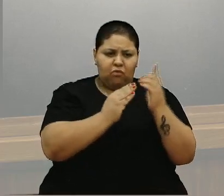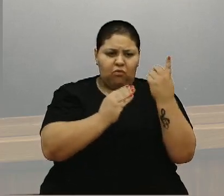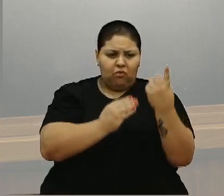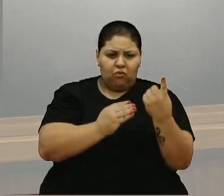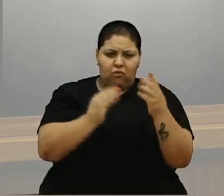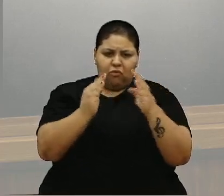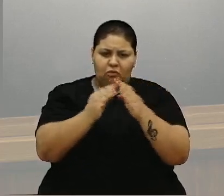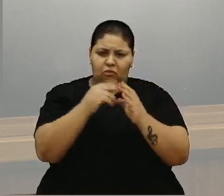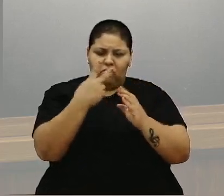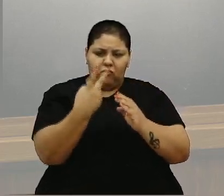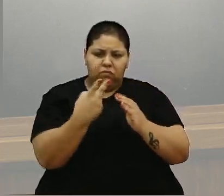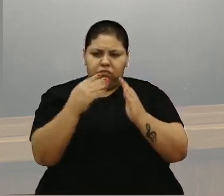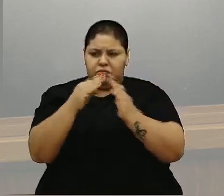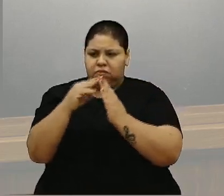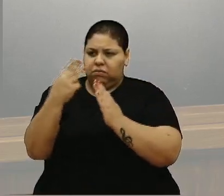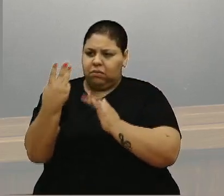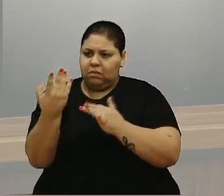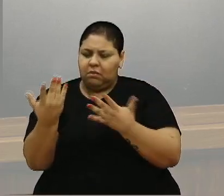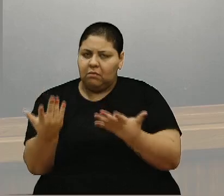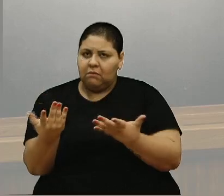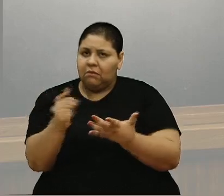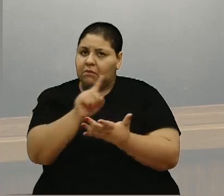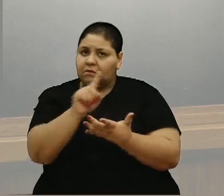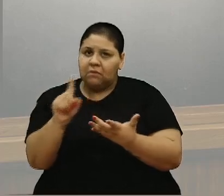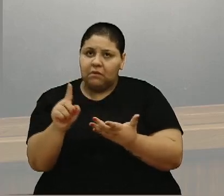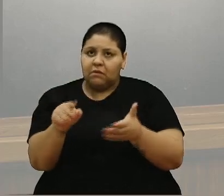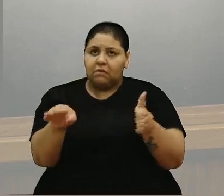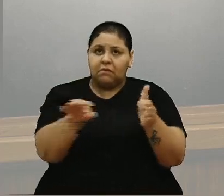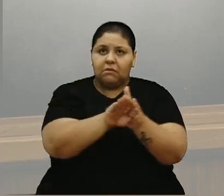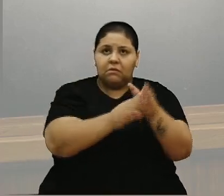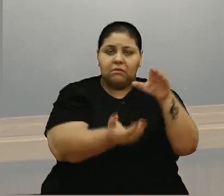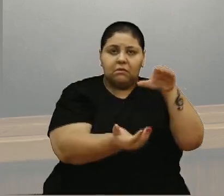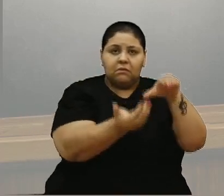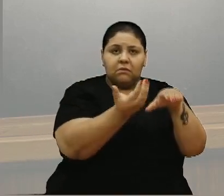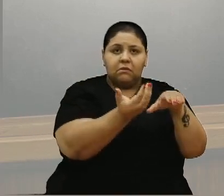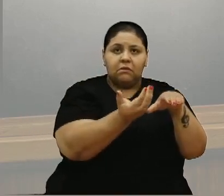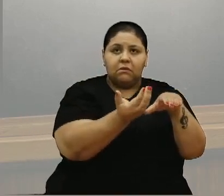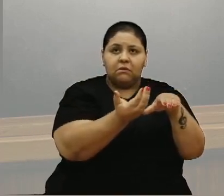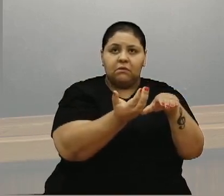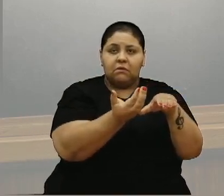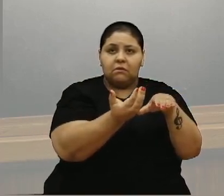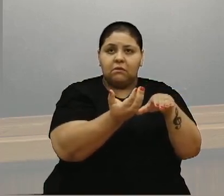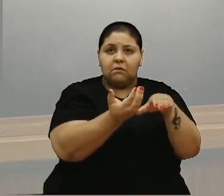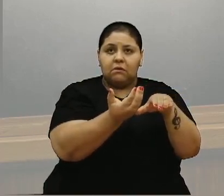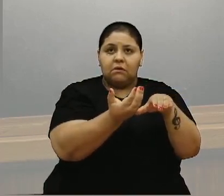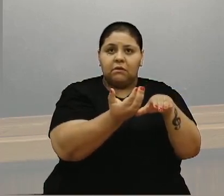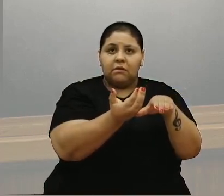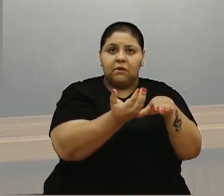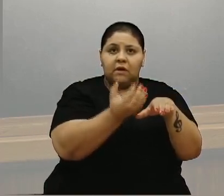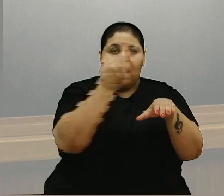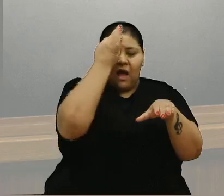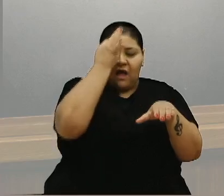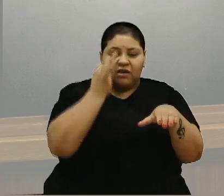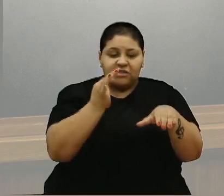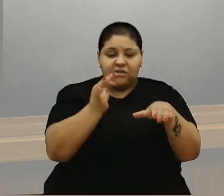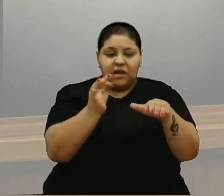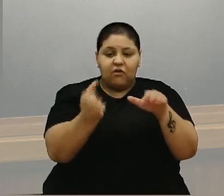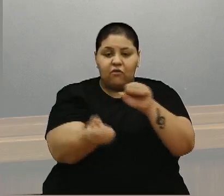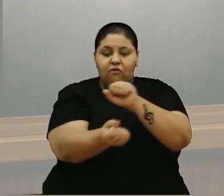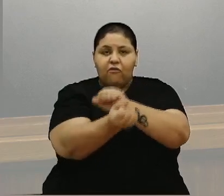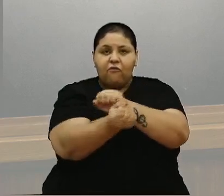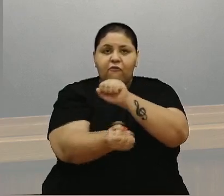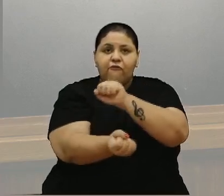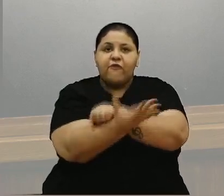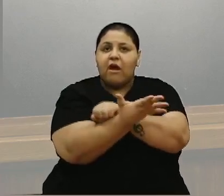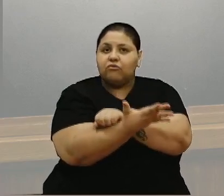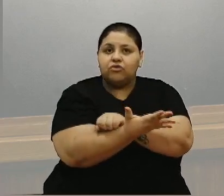residência 2, residência 3. Não, chegou lá em Brasília, bateu como fraude. Como tantas pessoas morando num